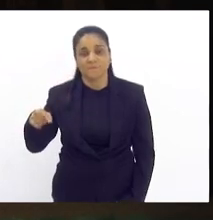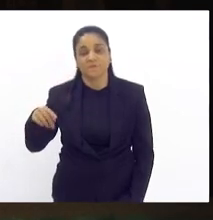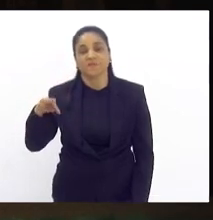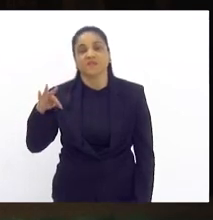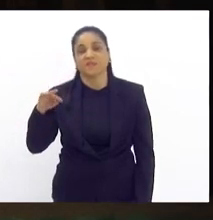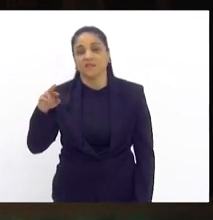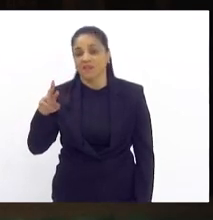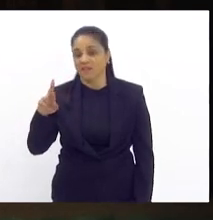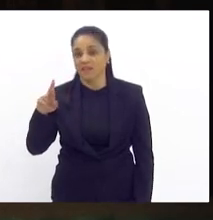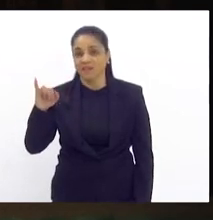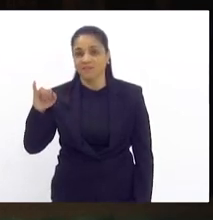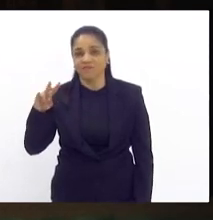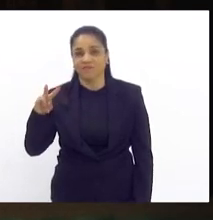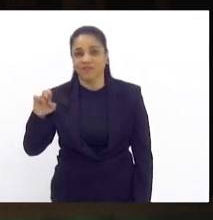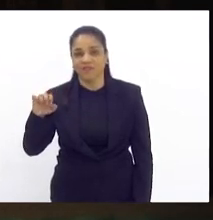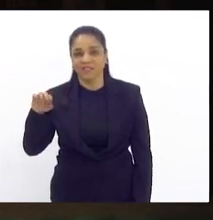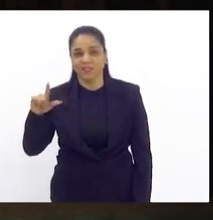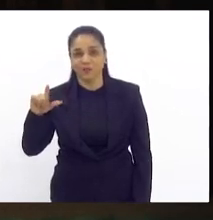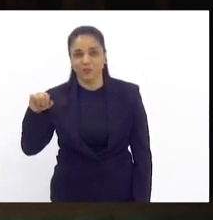Silva.